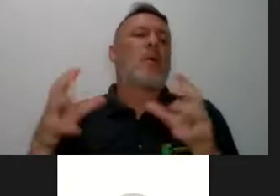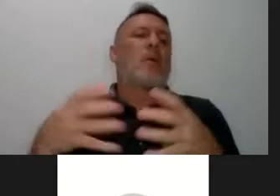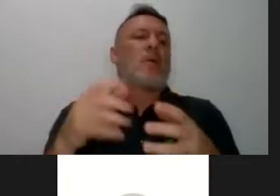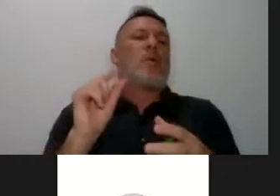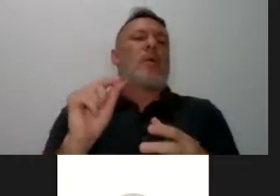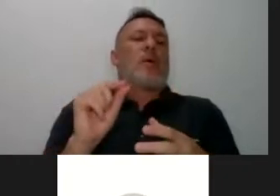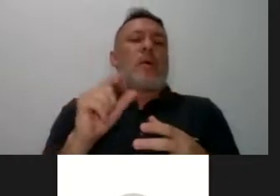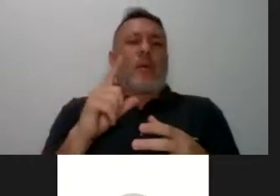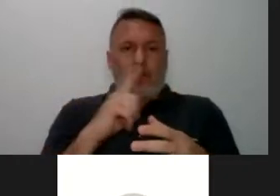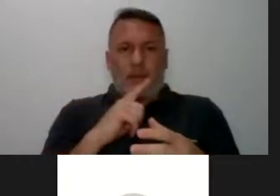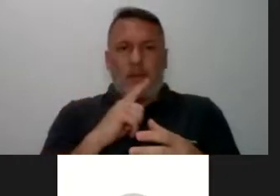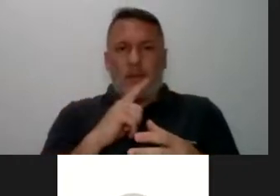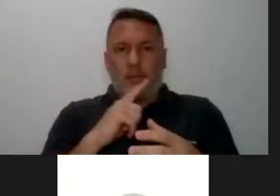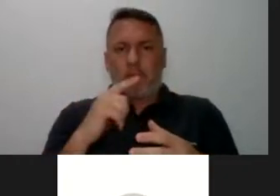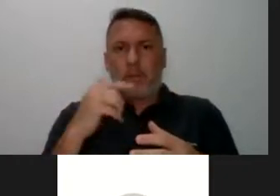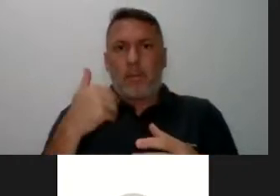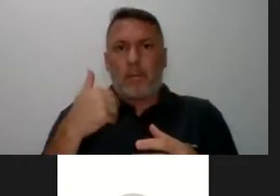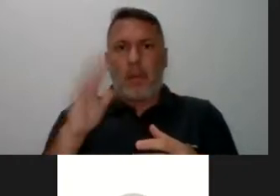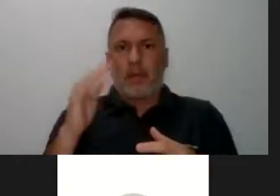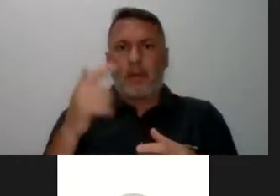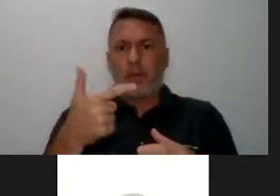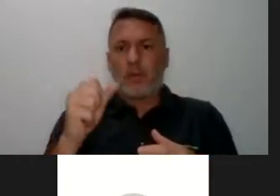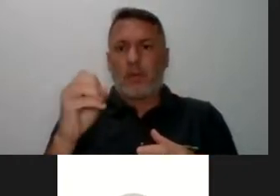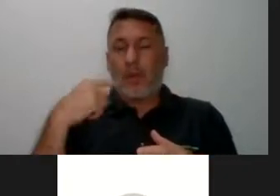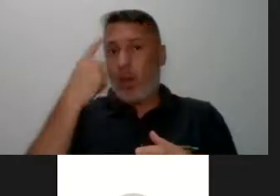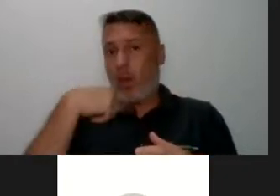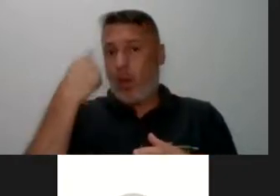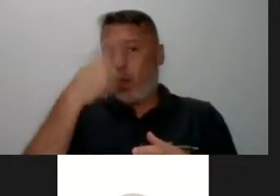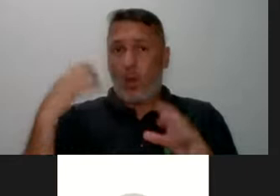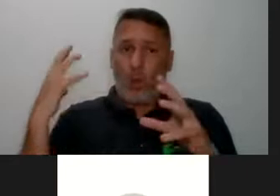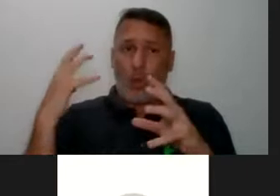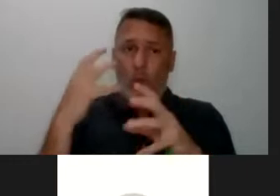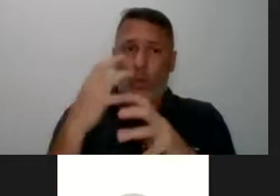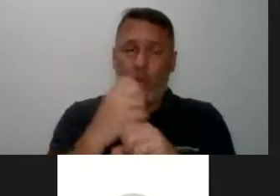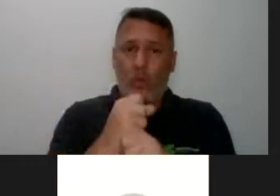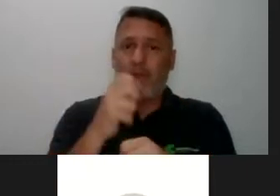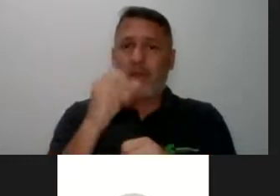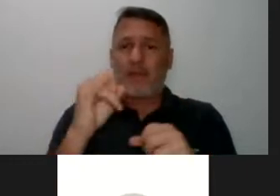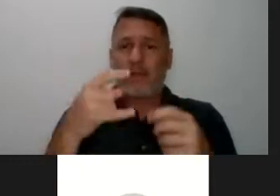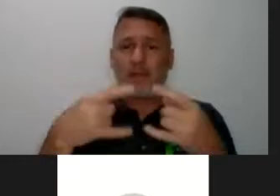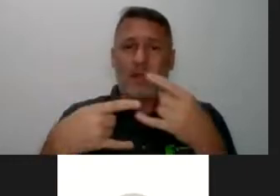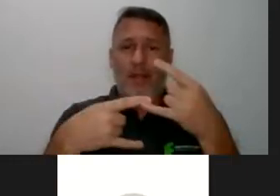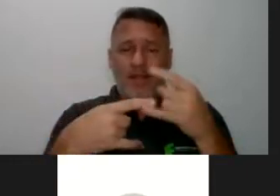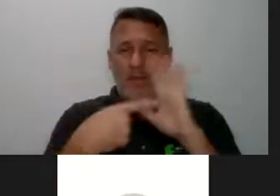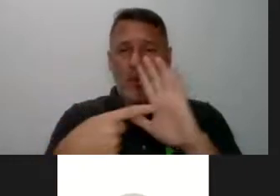para que pudéssemos ter mais de 280 horas. Se nós juntássemos todas essas transmissões, nós teríamos